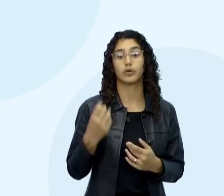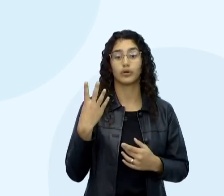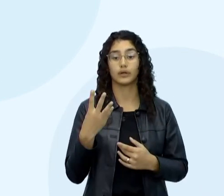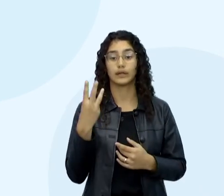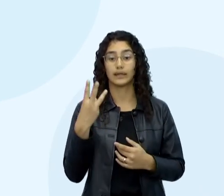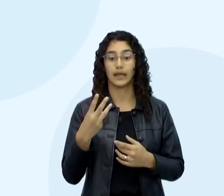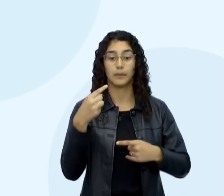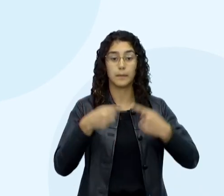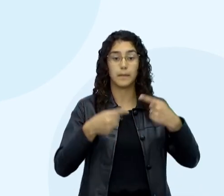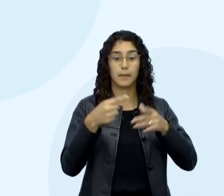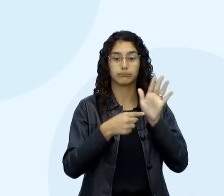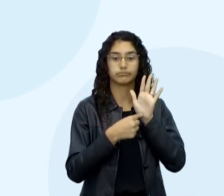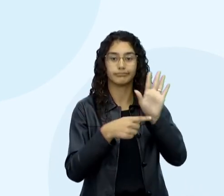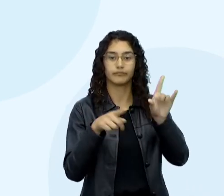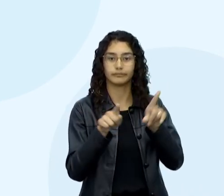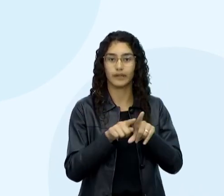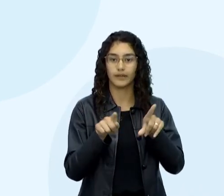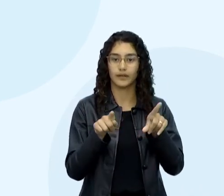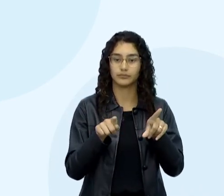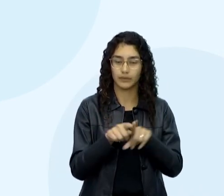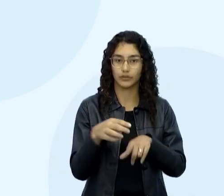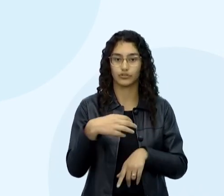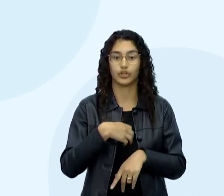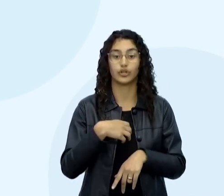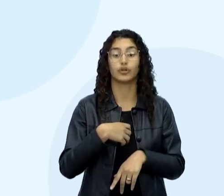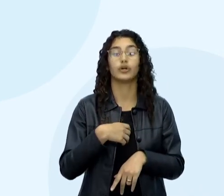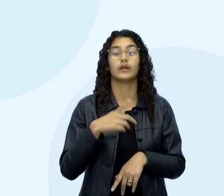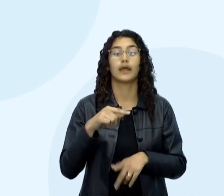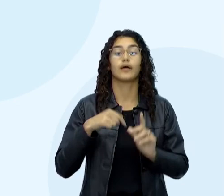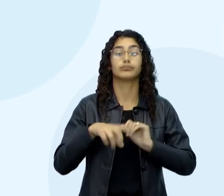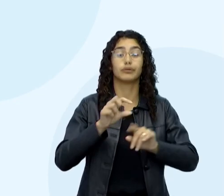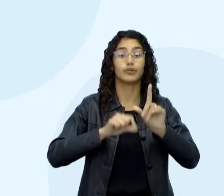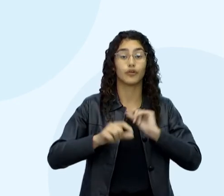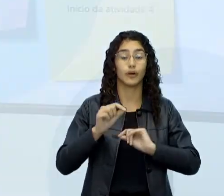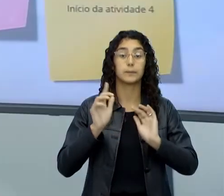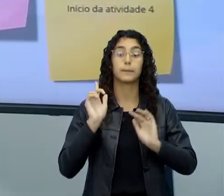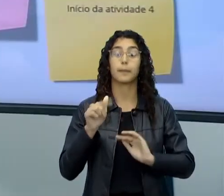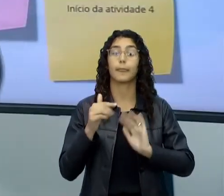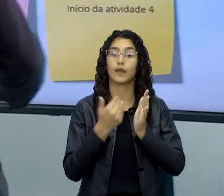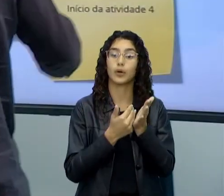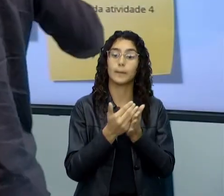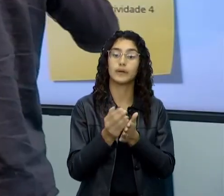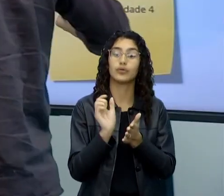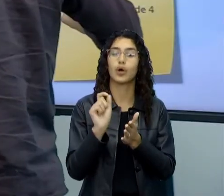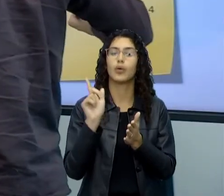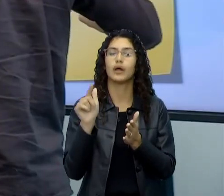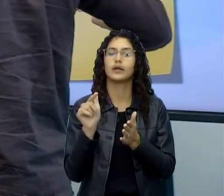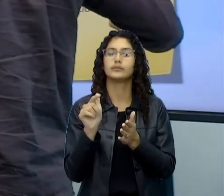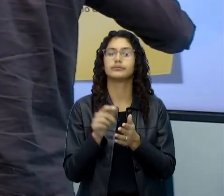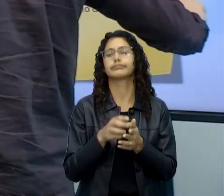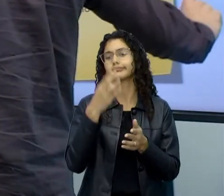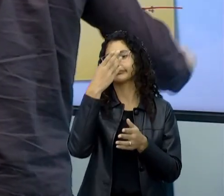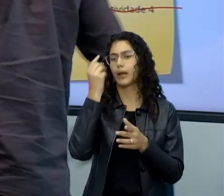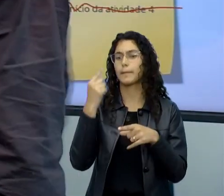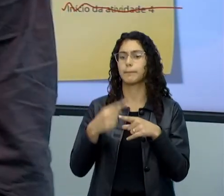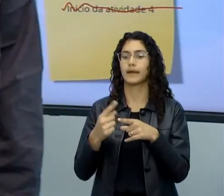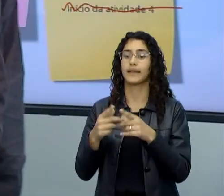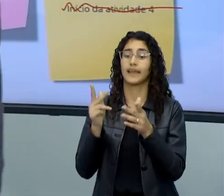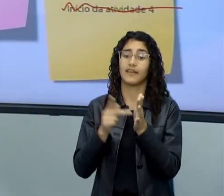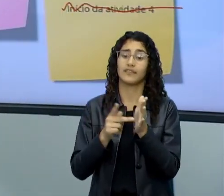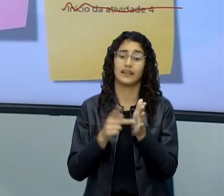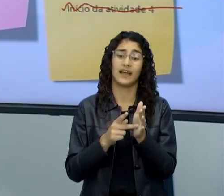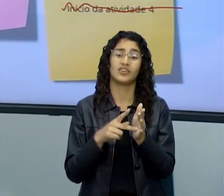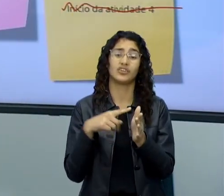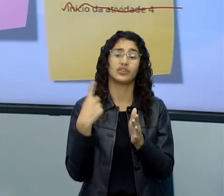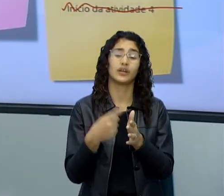questão da representatividade na mídia hegemônica e alternativa, tá? Aí esse início aqui, cara, ignora um pouquinho isso ignora, aqui, né? Porque a gente está na semana